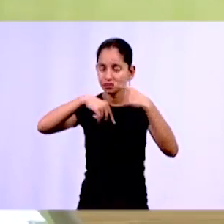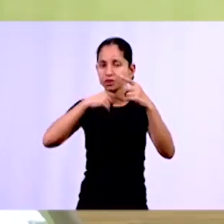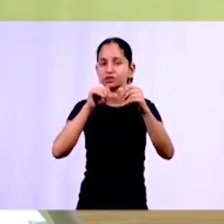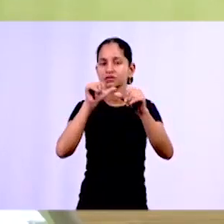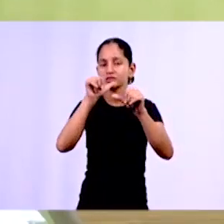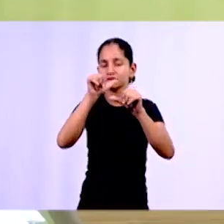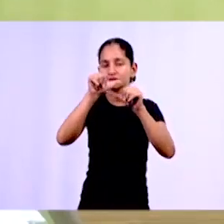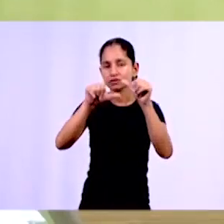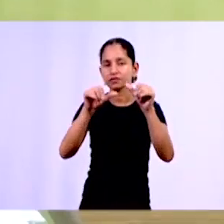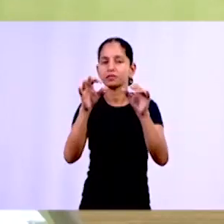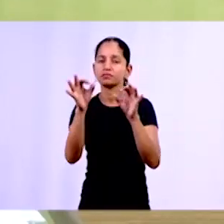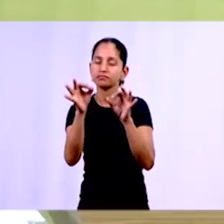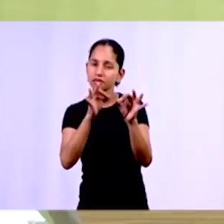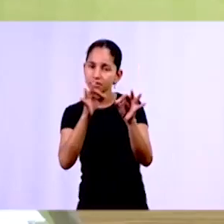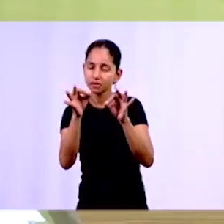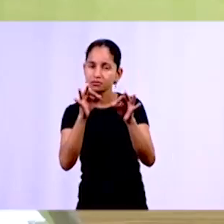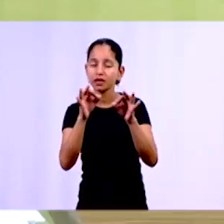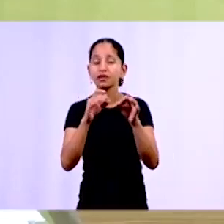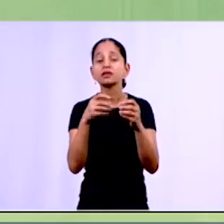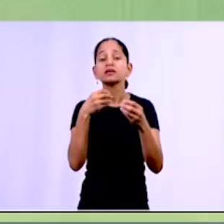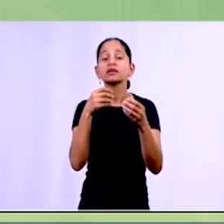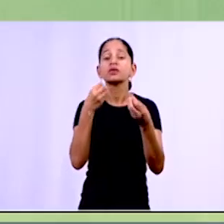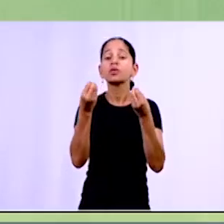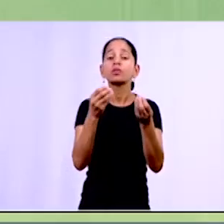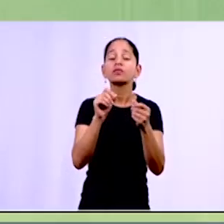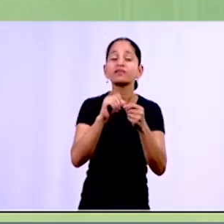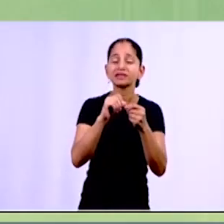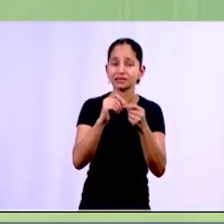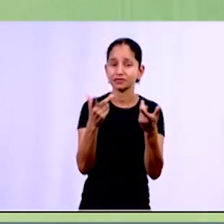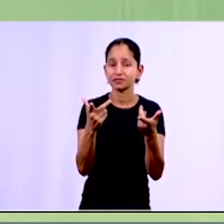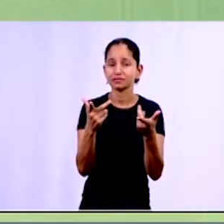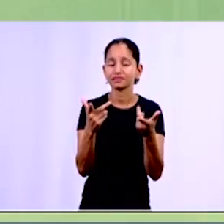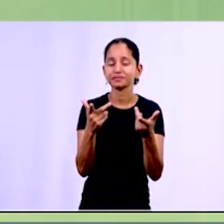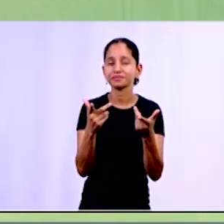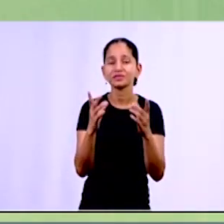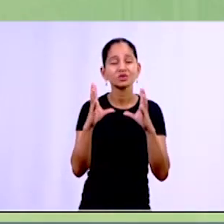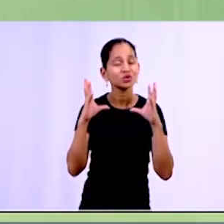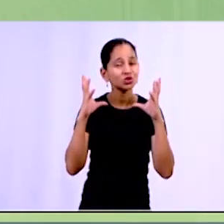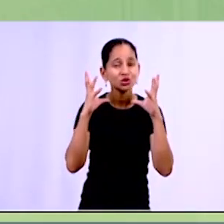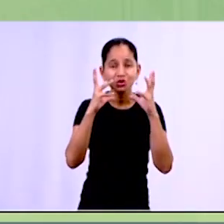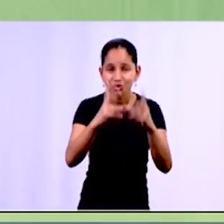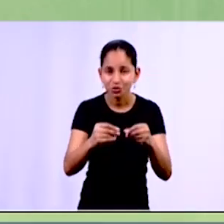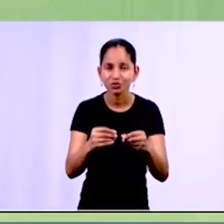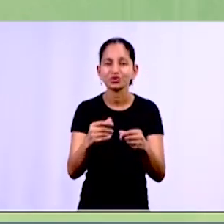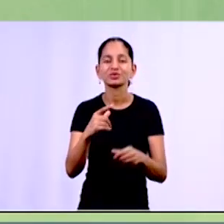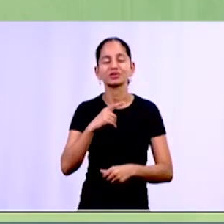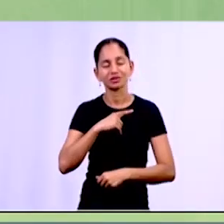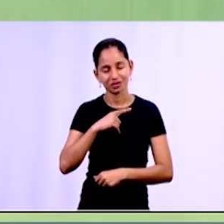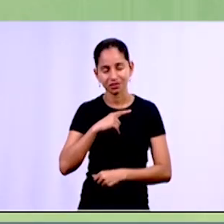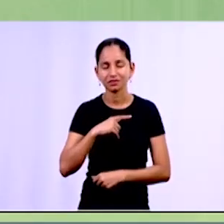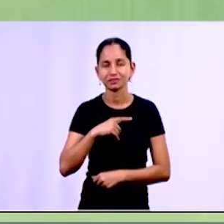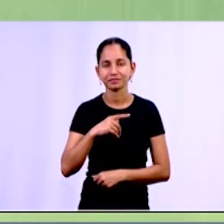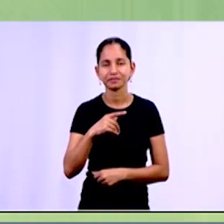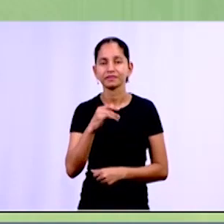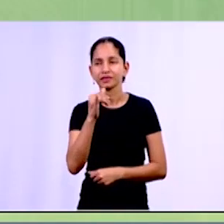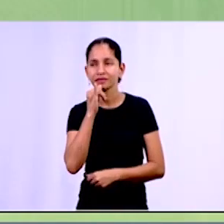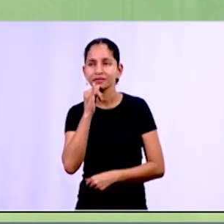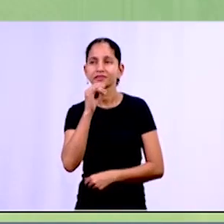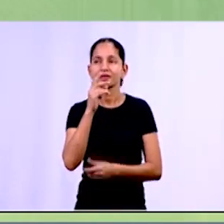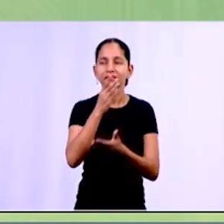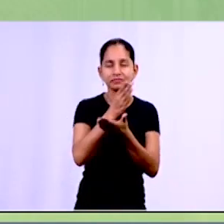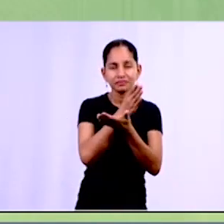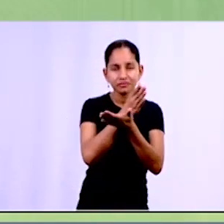um resultado. Você tem a saída. A professora falou bem interessante. Todo computador, gente, funciona assim. A